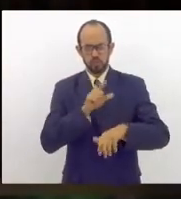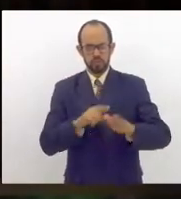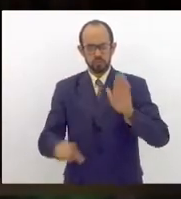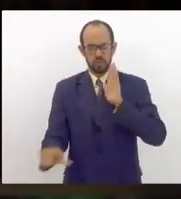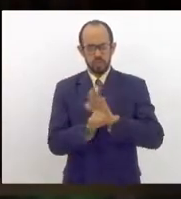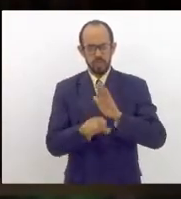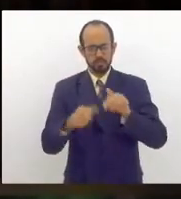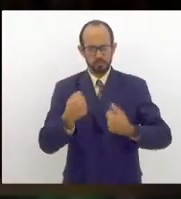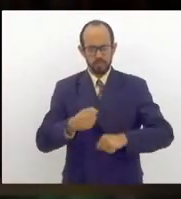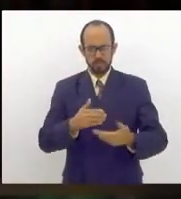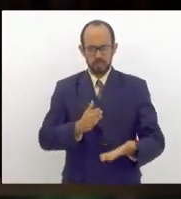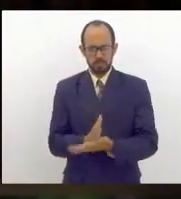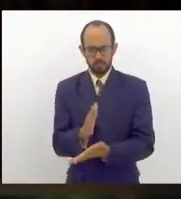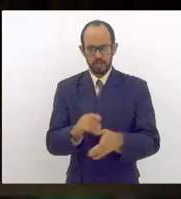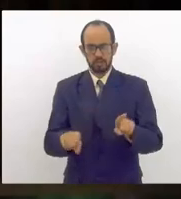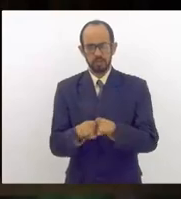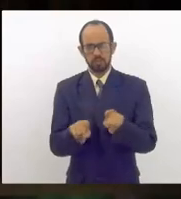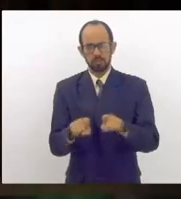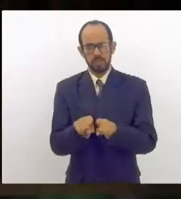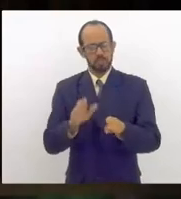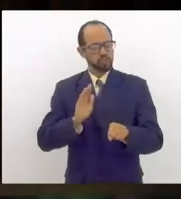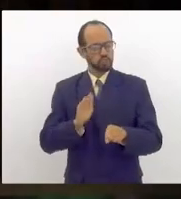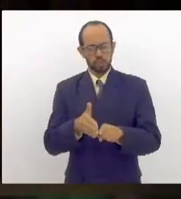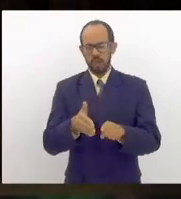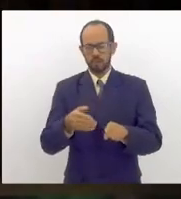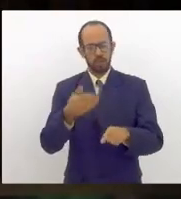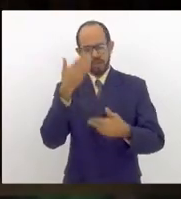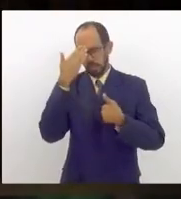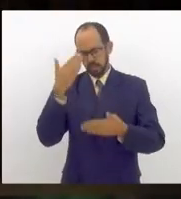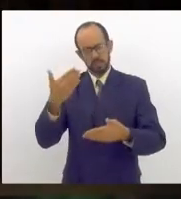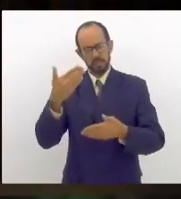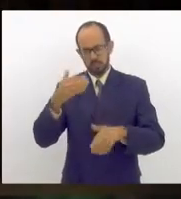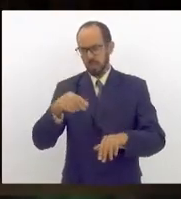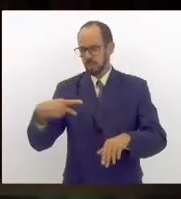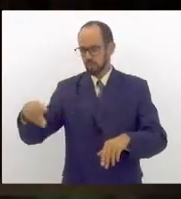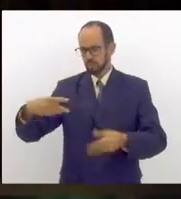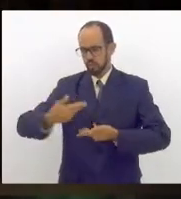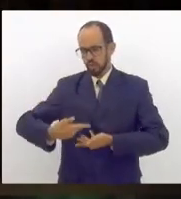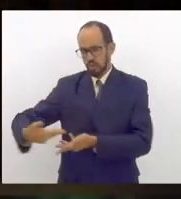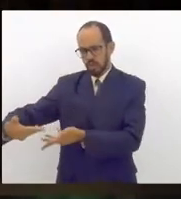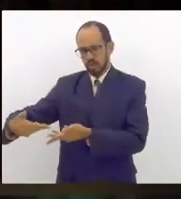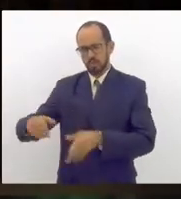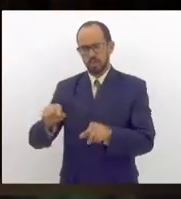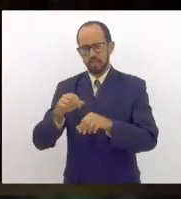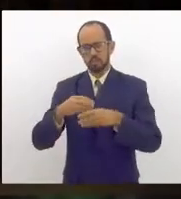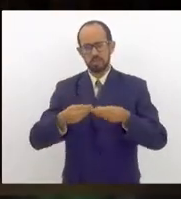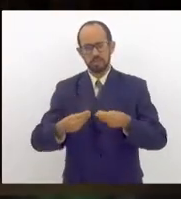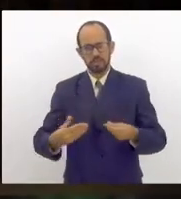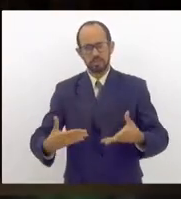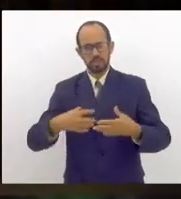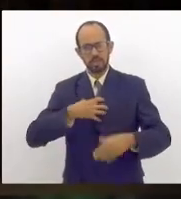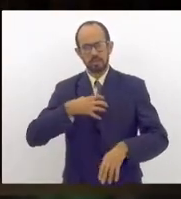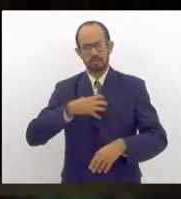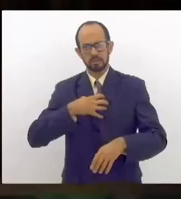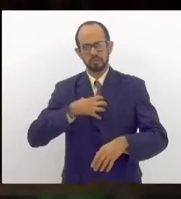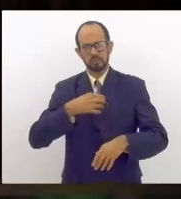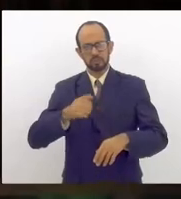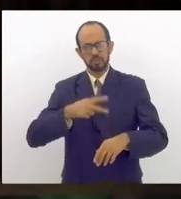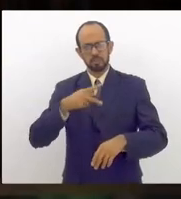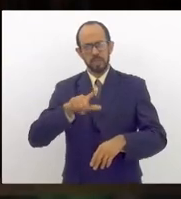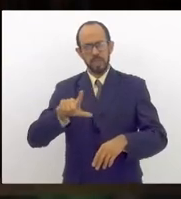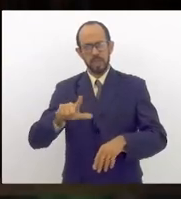precisam ser aprovadas e diretamente queremos agradecer a sua acolhida a sua sensibilidade em acolher a nossa PL